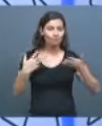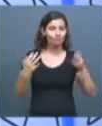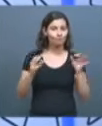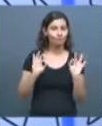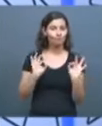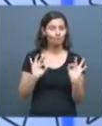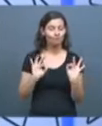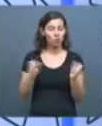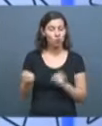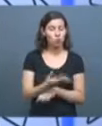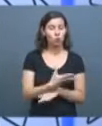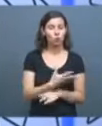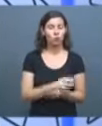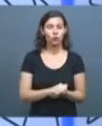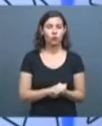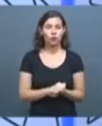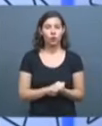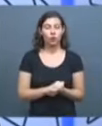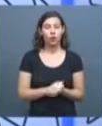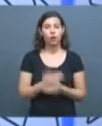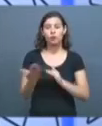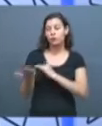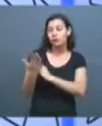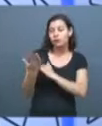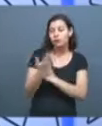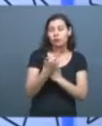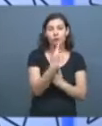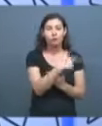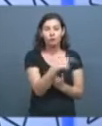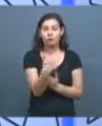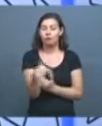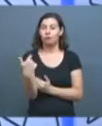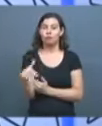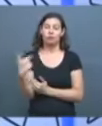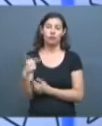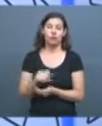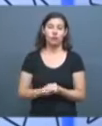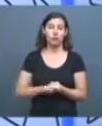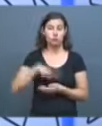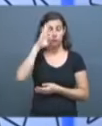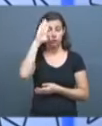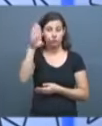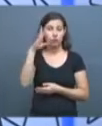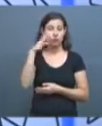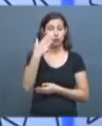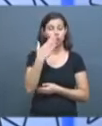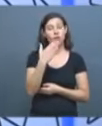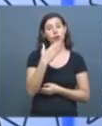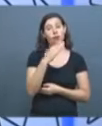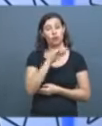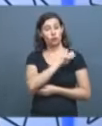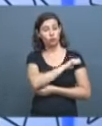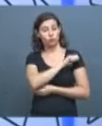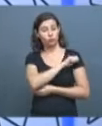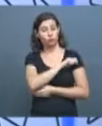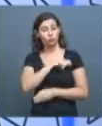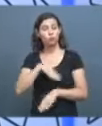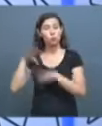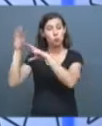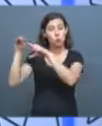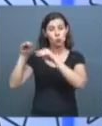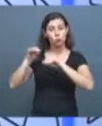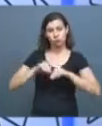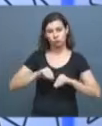universo. E ele está sem âncora, que eles se sentem, principalmente os alunos que vêm de fora, eles se sentem um pouco